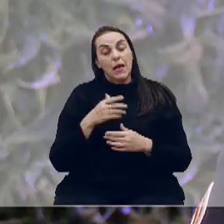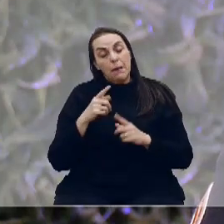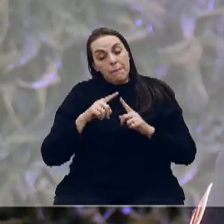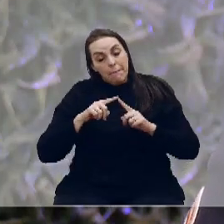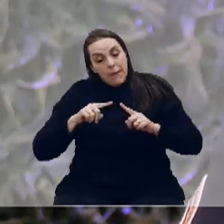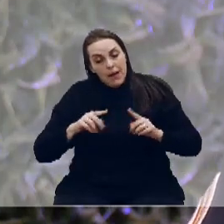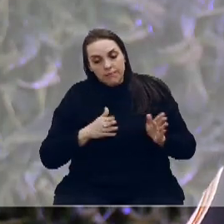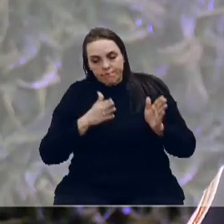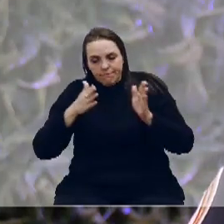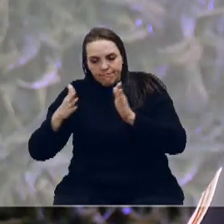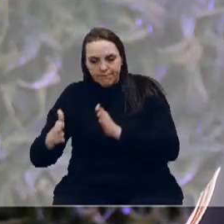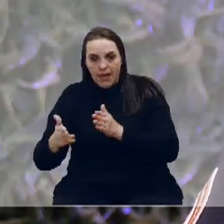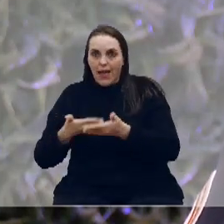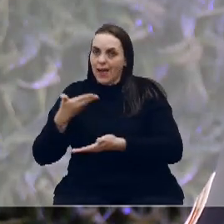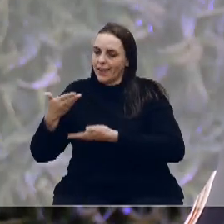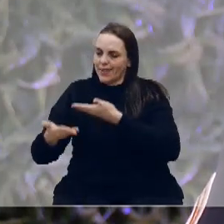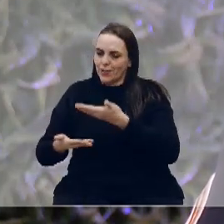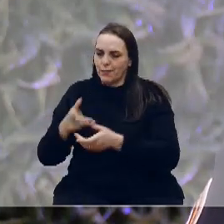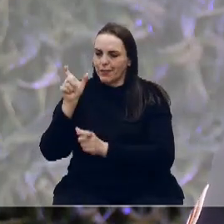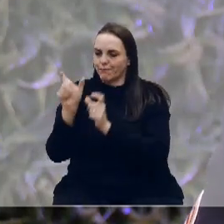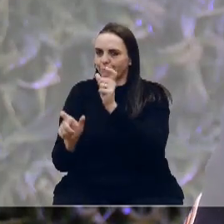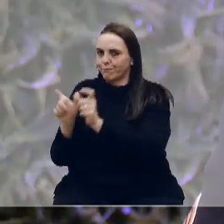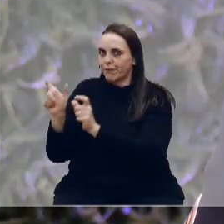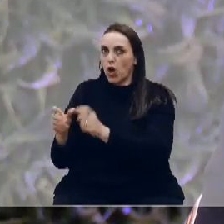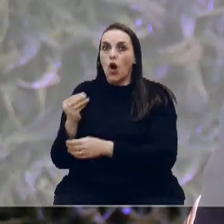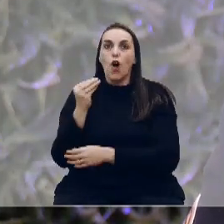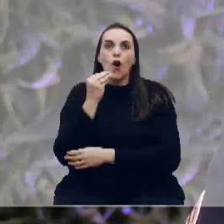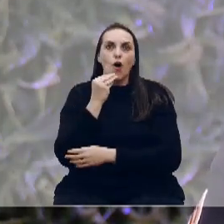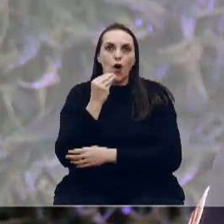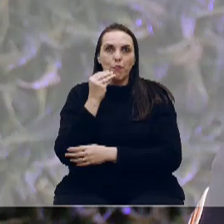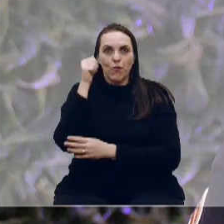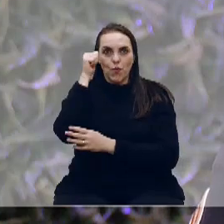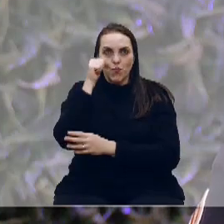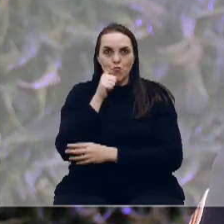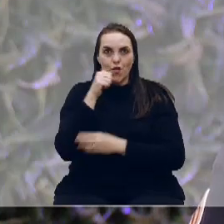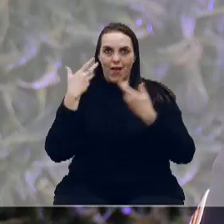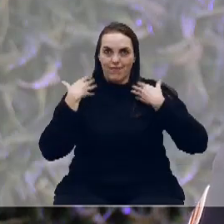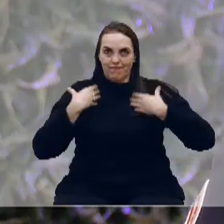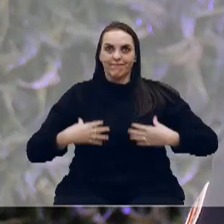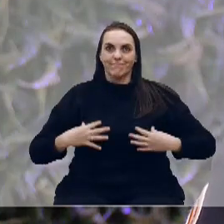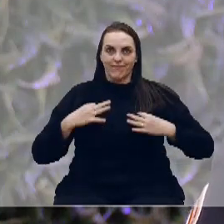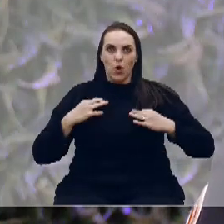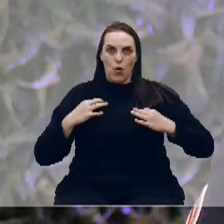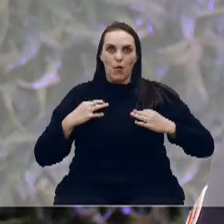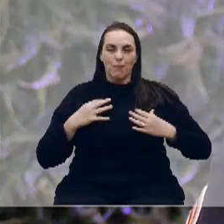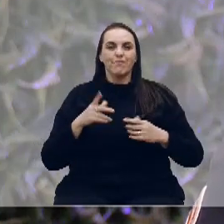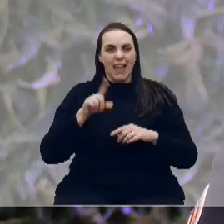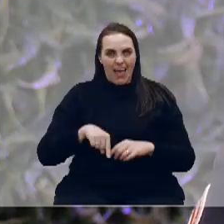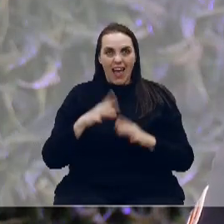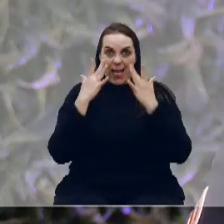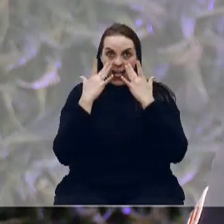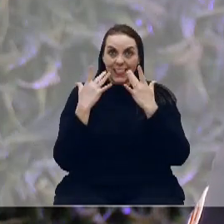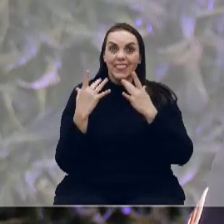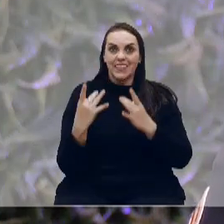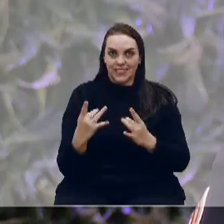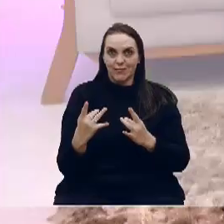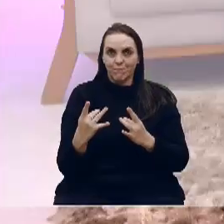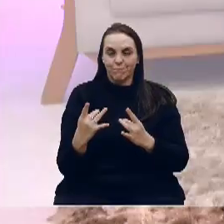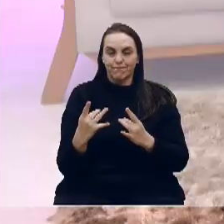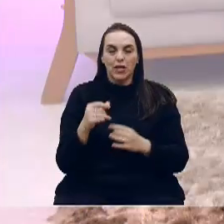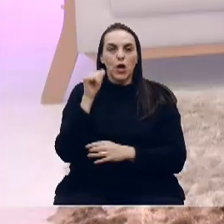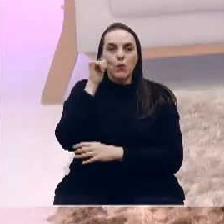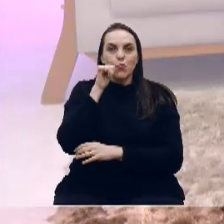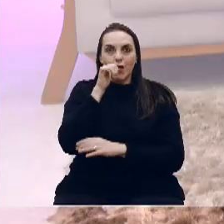na abordagem, óbvio, mulher de farda chama atenção, né? Então, mulheres que